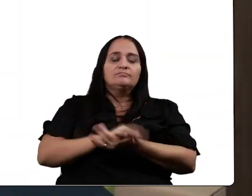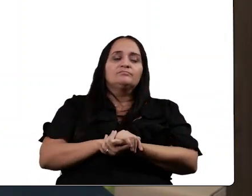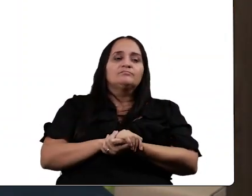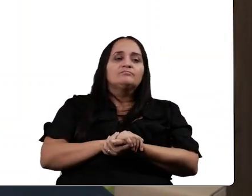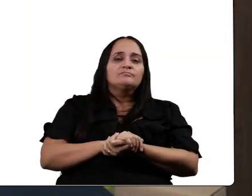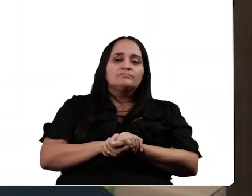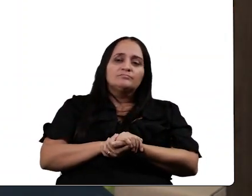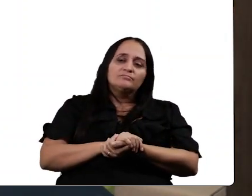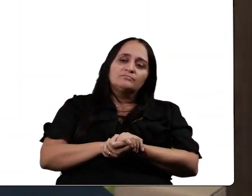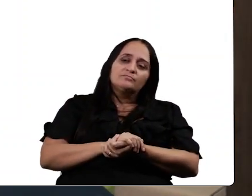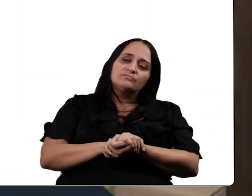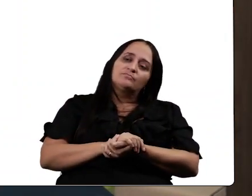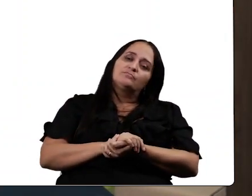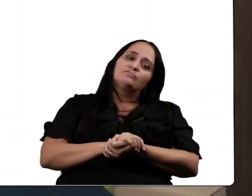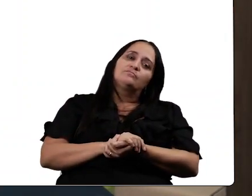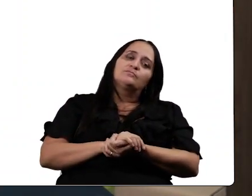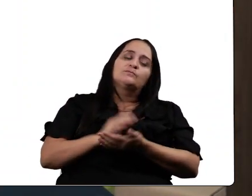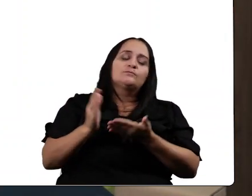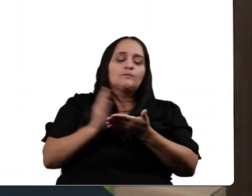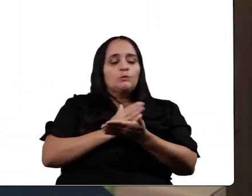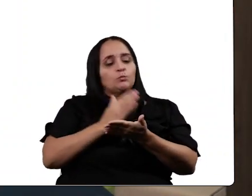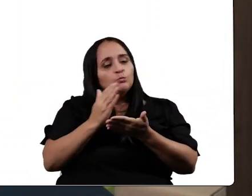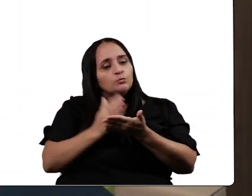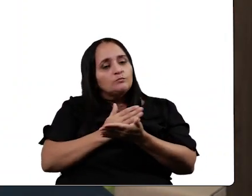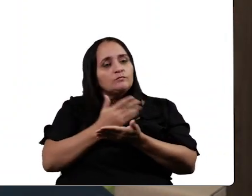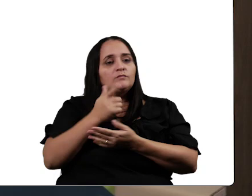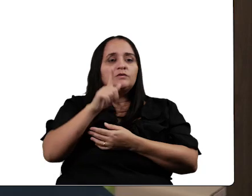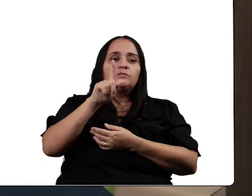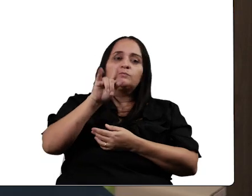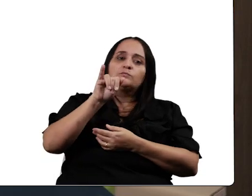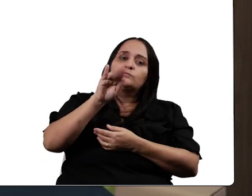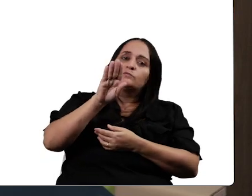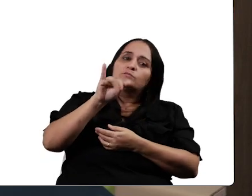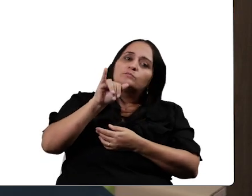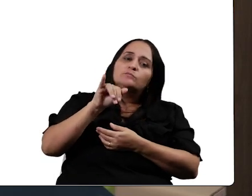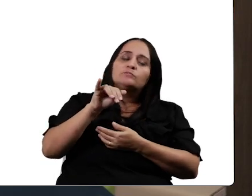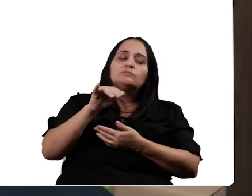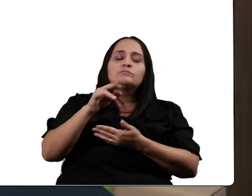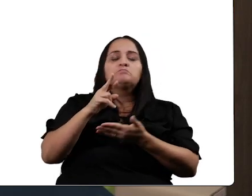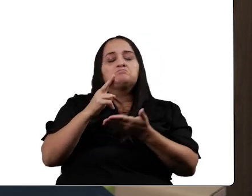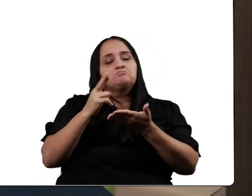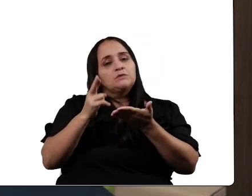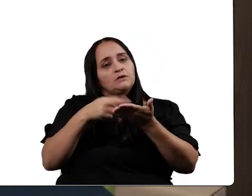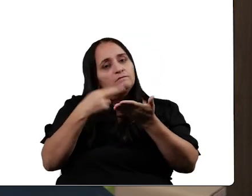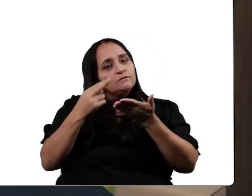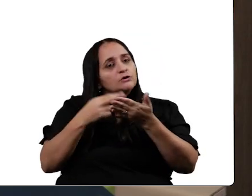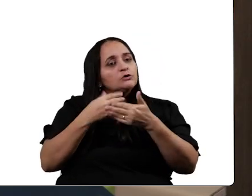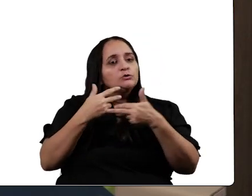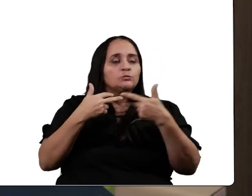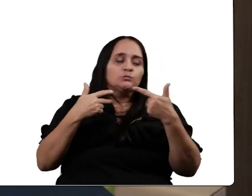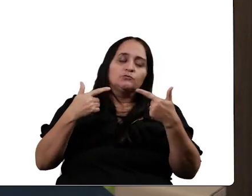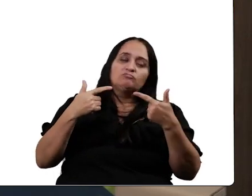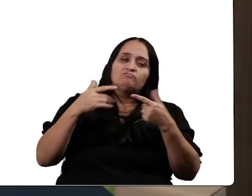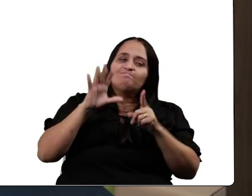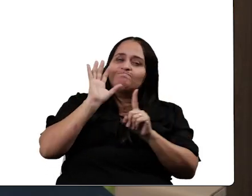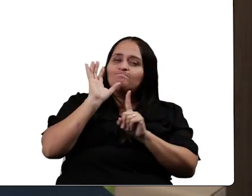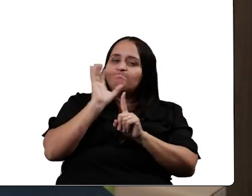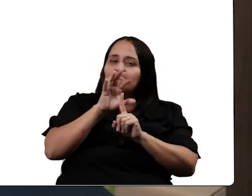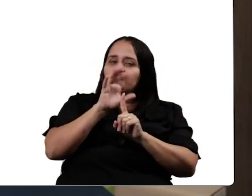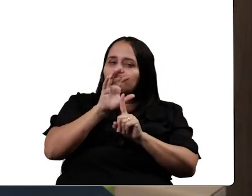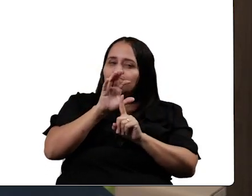ser um livro, um gibi, ele é leitor. Então, no caso da propaganda, ele quer te